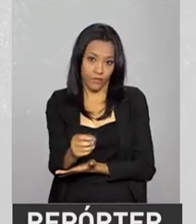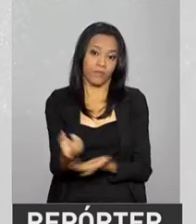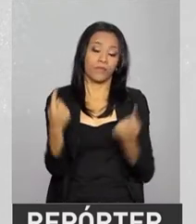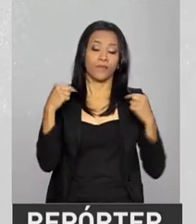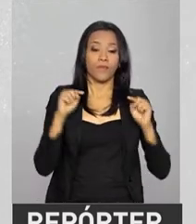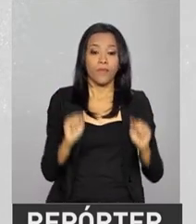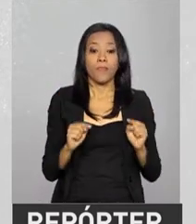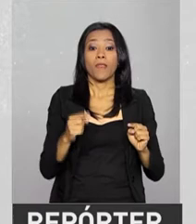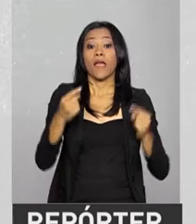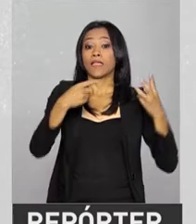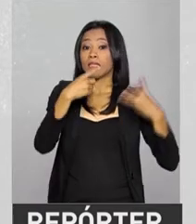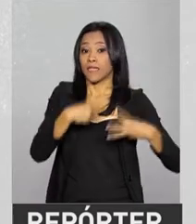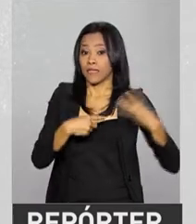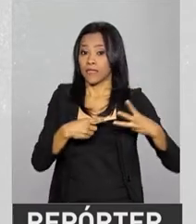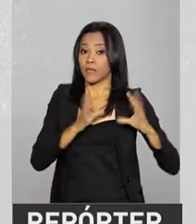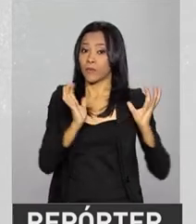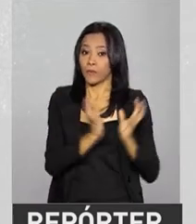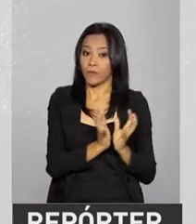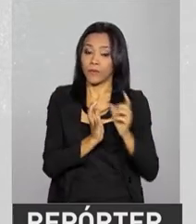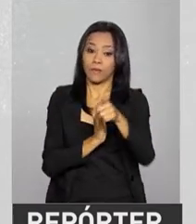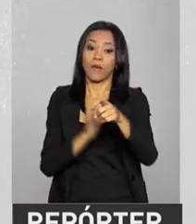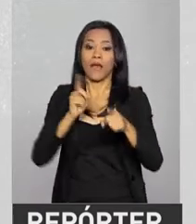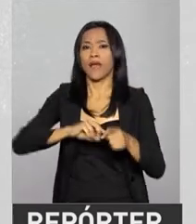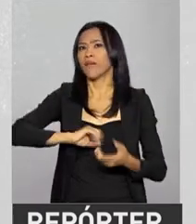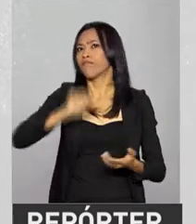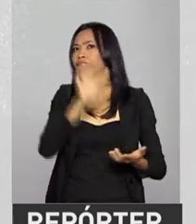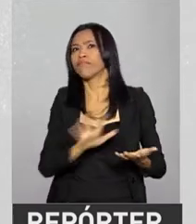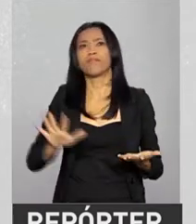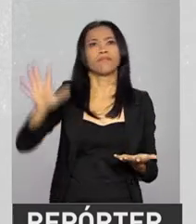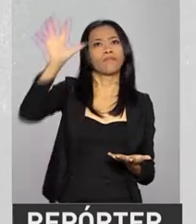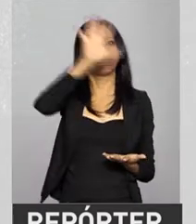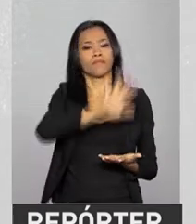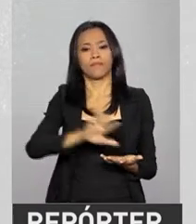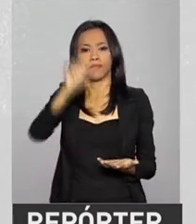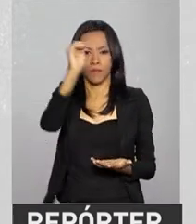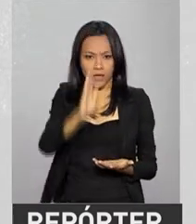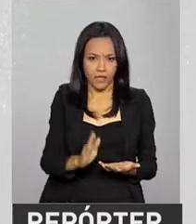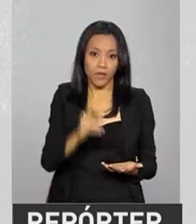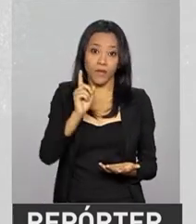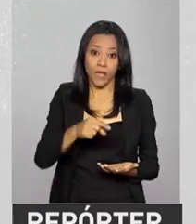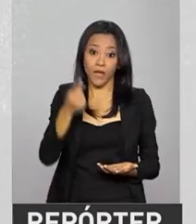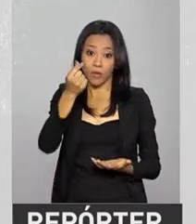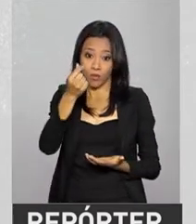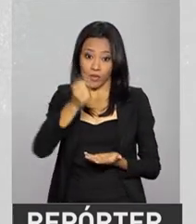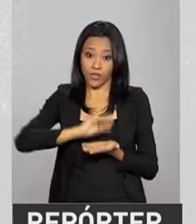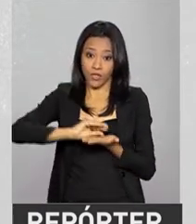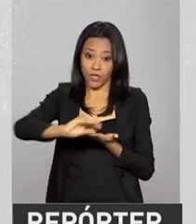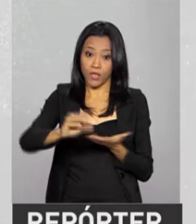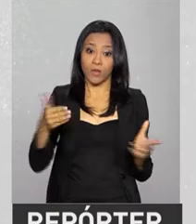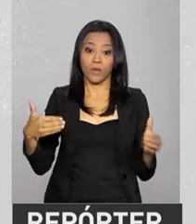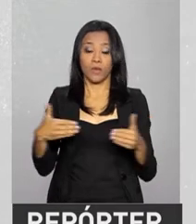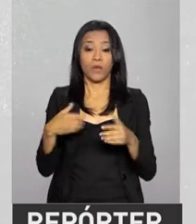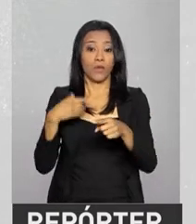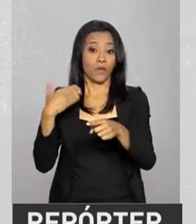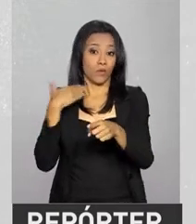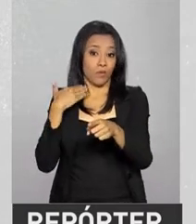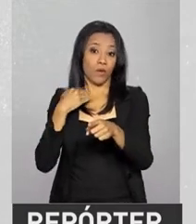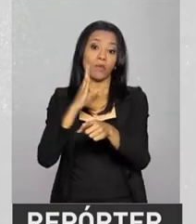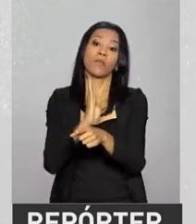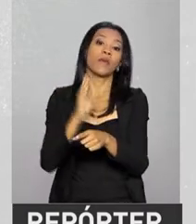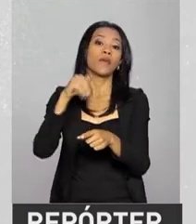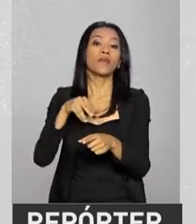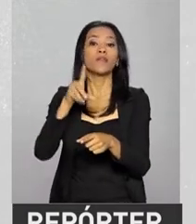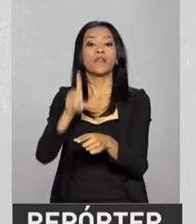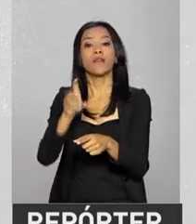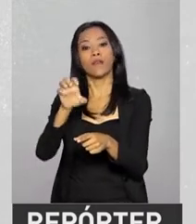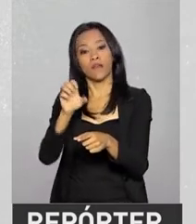a terceira modalidade vai englobar as demais regiões do Brasil, com recursos do BNDES, o Banco Nacional de Desenvolvimento Econômico e